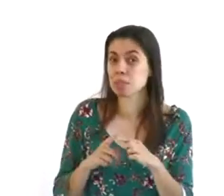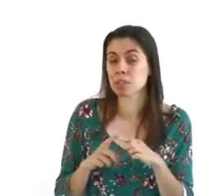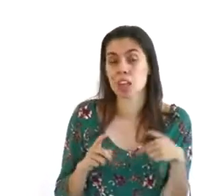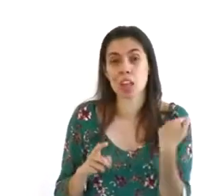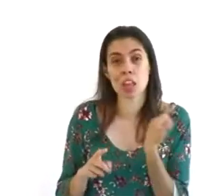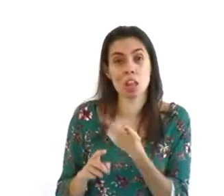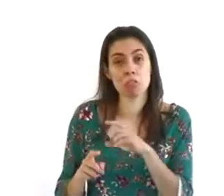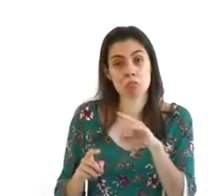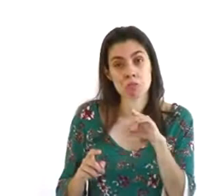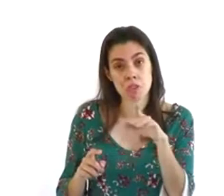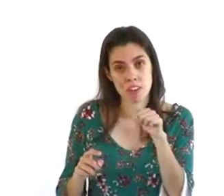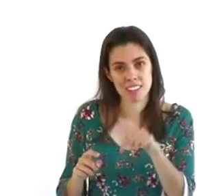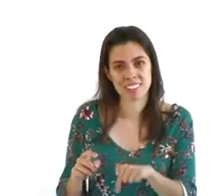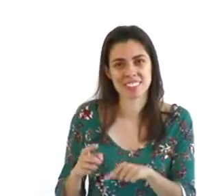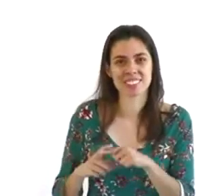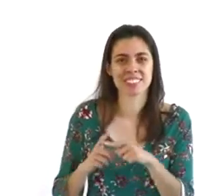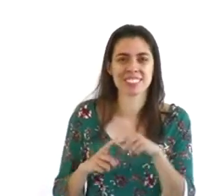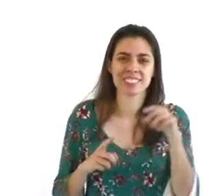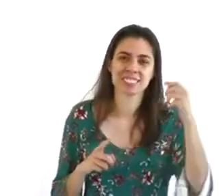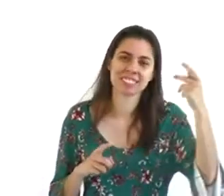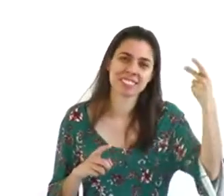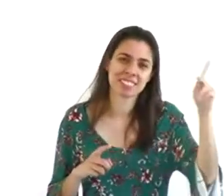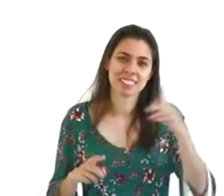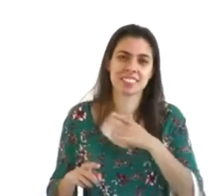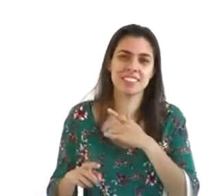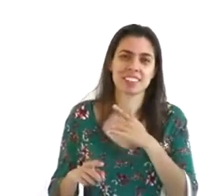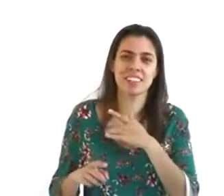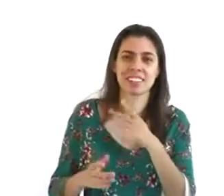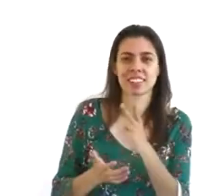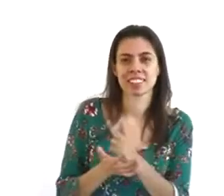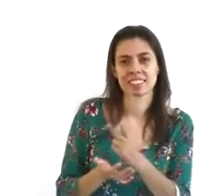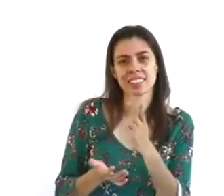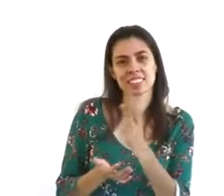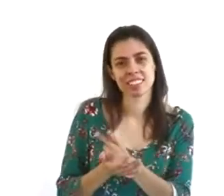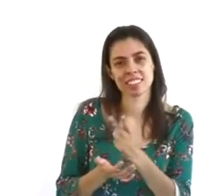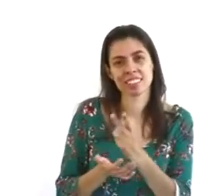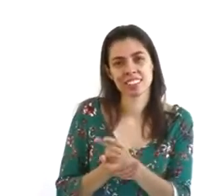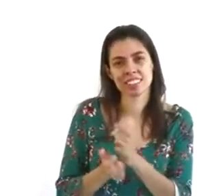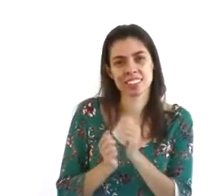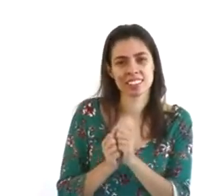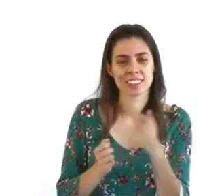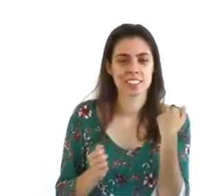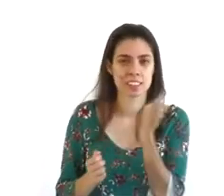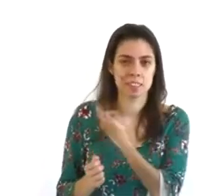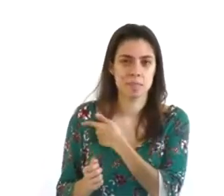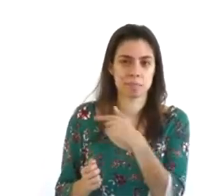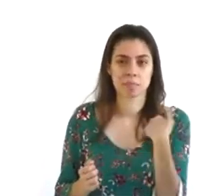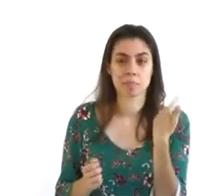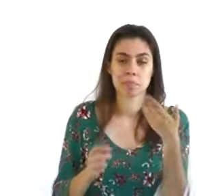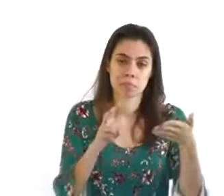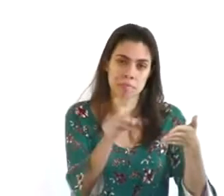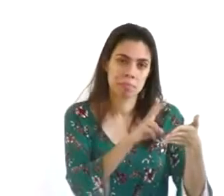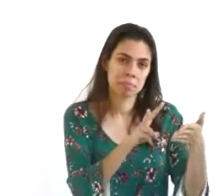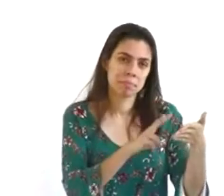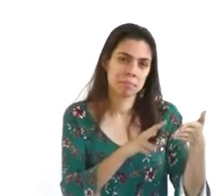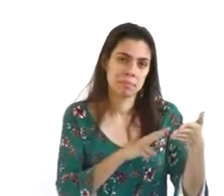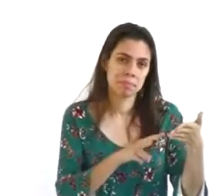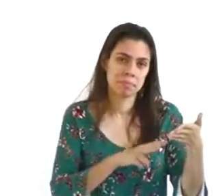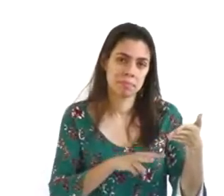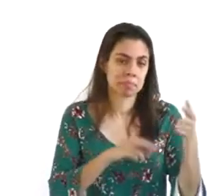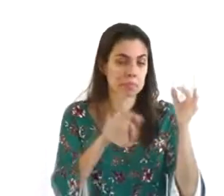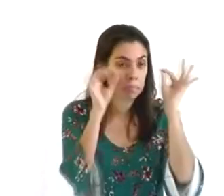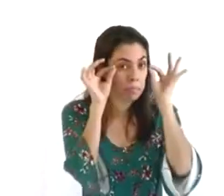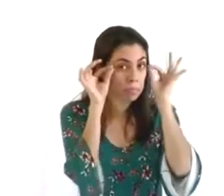misericórdia dura para sempre. Então nós vamos fazer a leitura. E eu sei que os irmãos que estão em casa também acompanhando